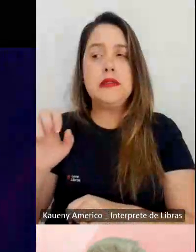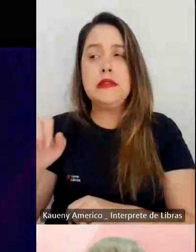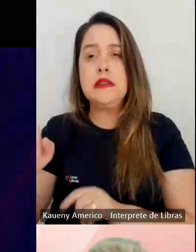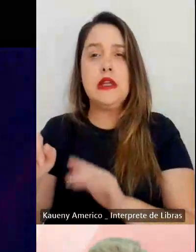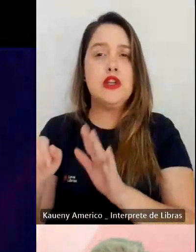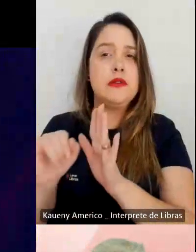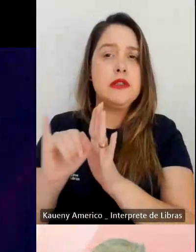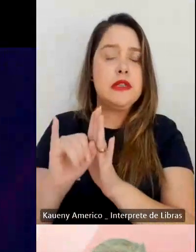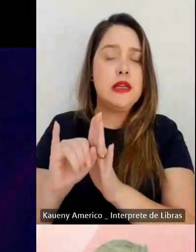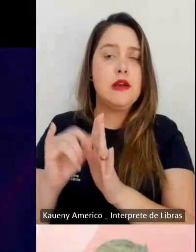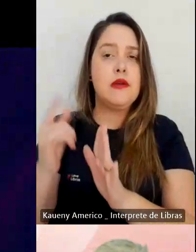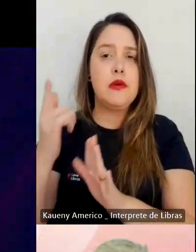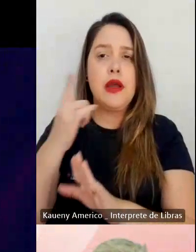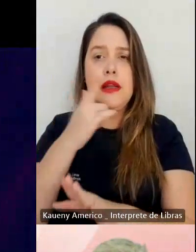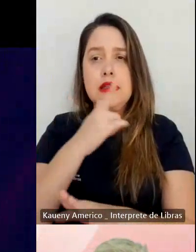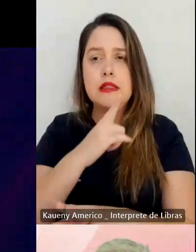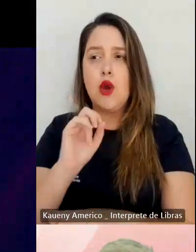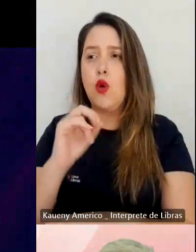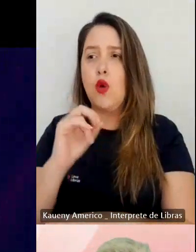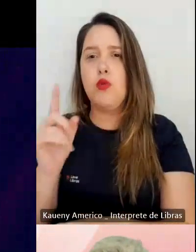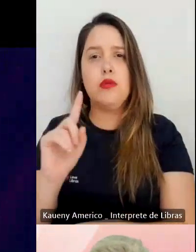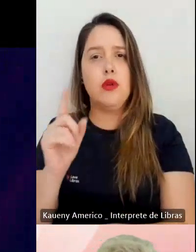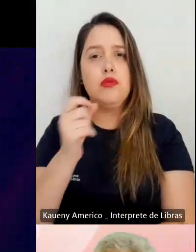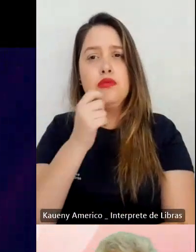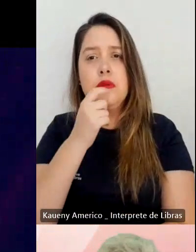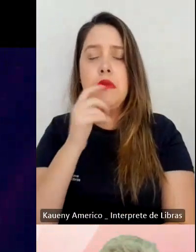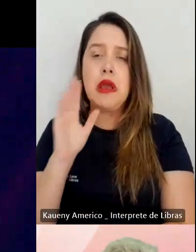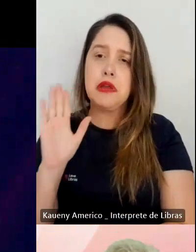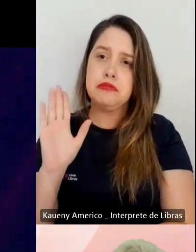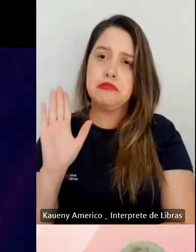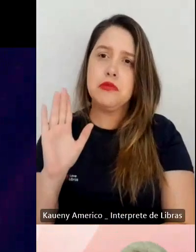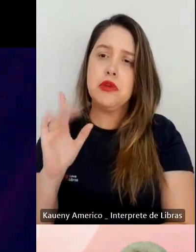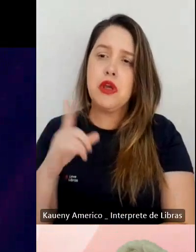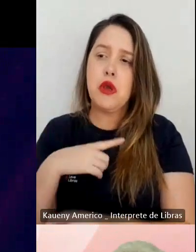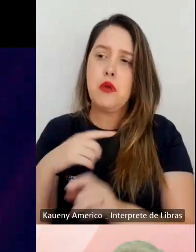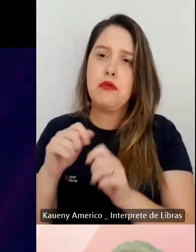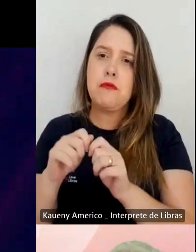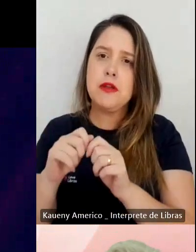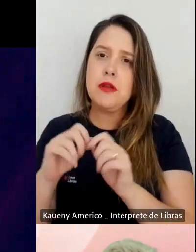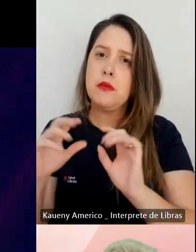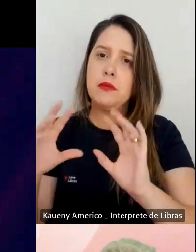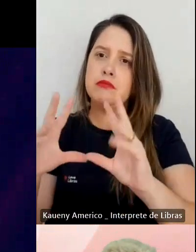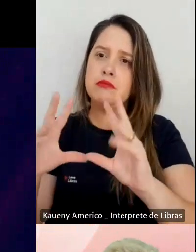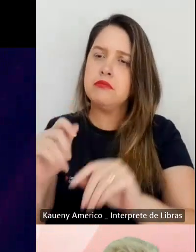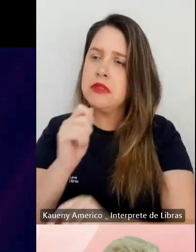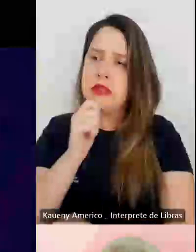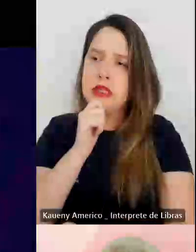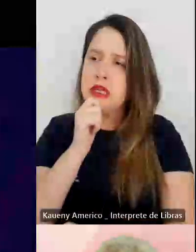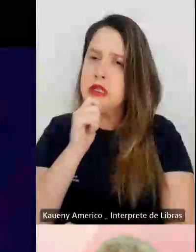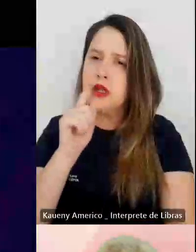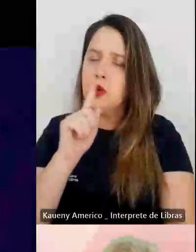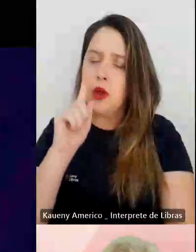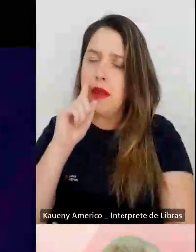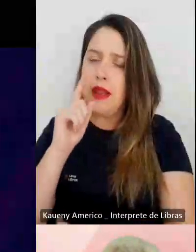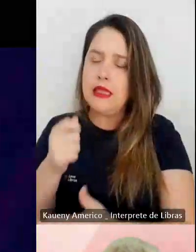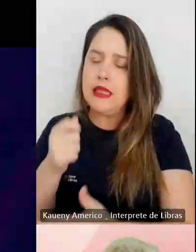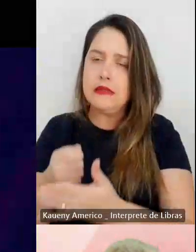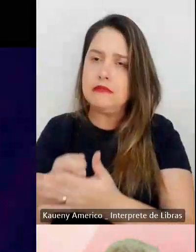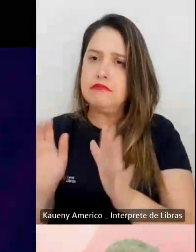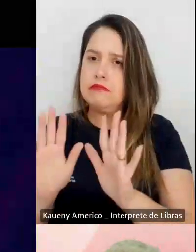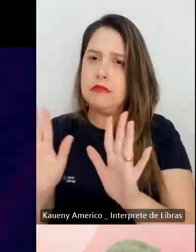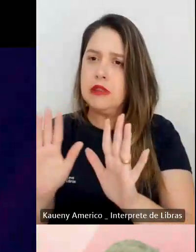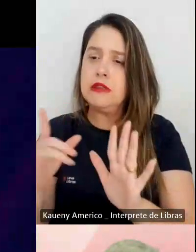realizar ou não o teste genético. Mas agora vamos fazer para todo mundo. Ainda não é uma necessidade, ainda a gente não tem esse acesso